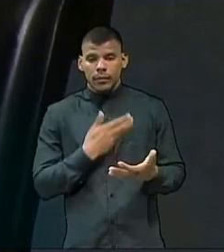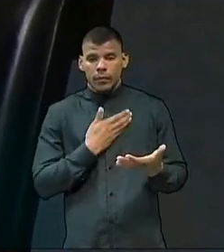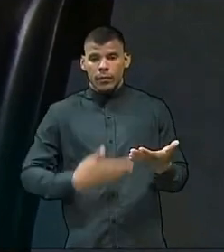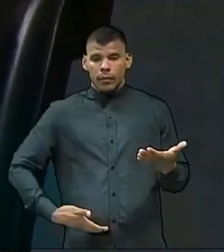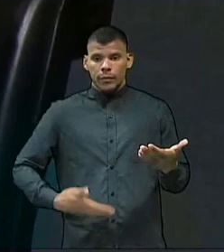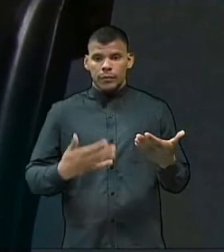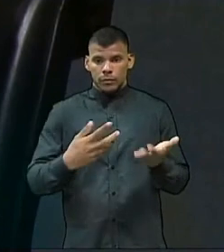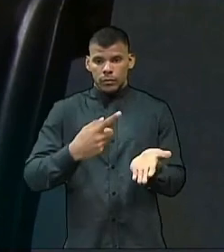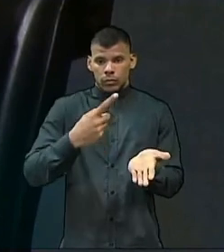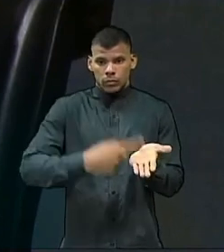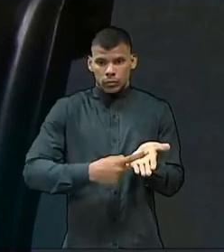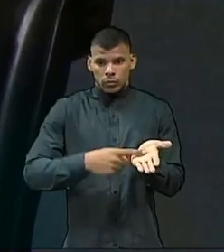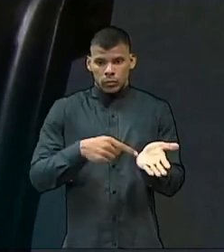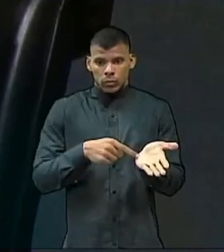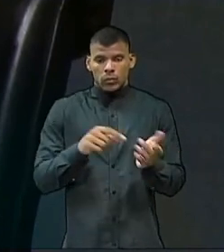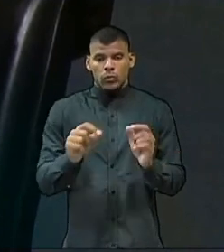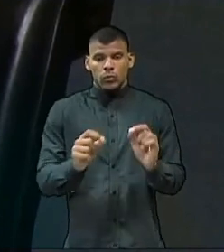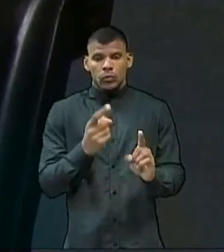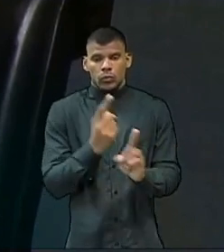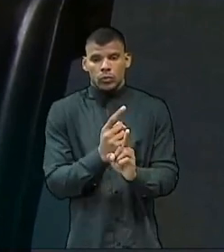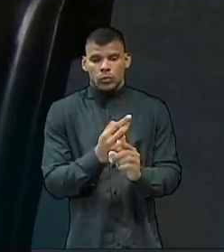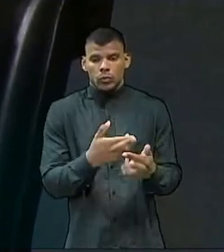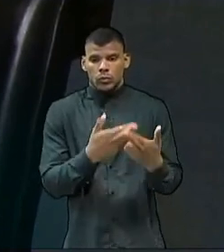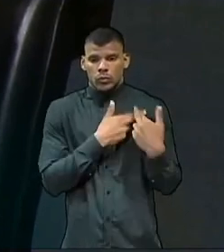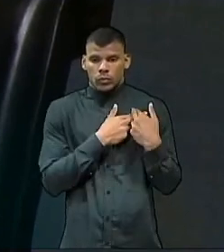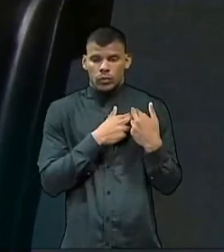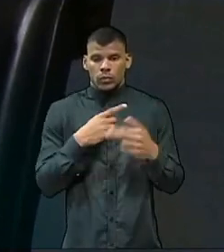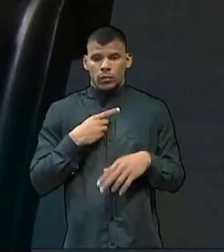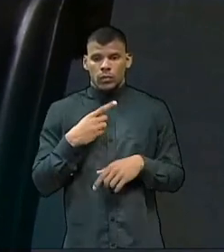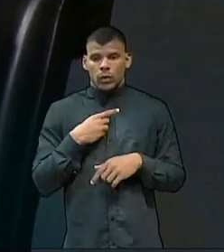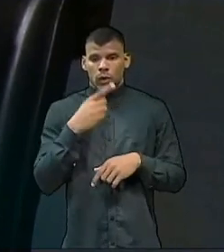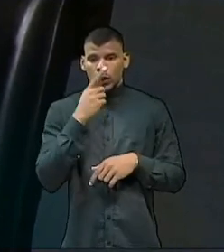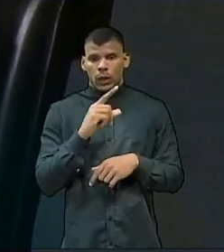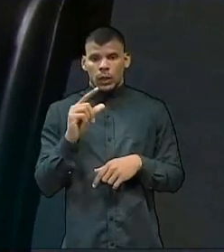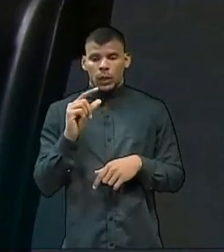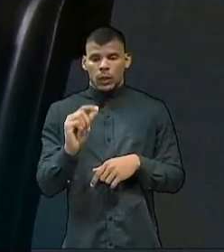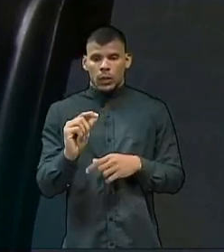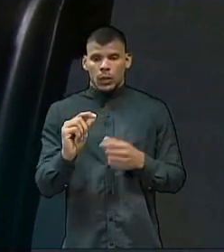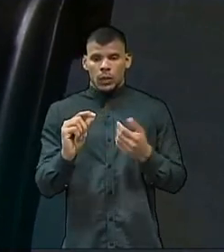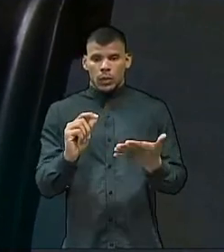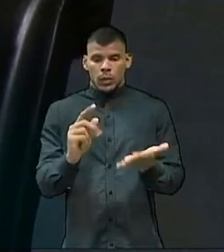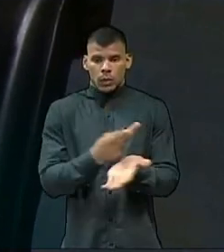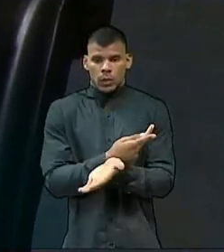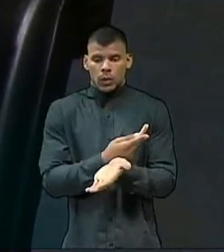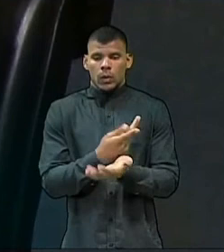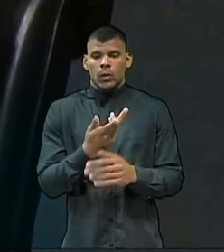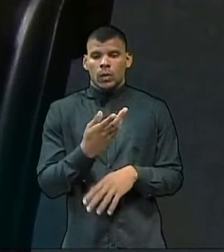esse compromisso de identificar e responsabilizar quem quer que esteja cometendo